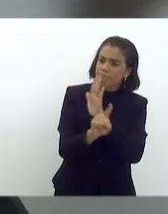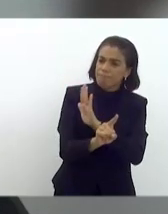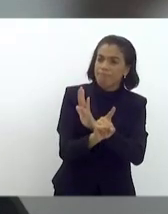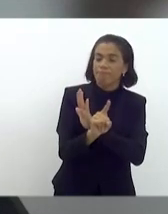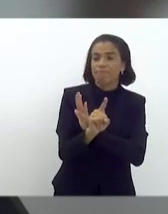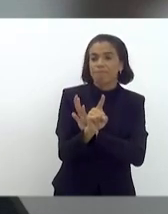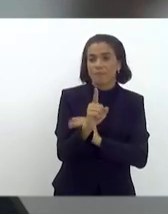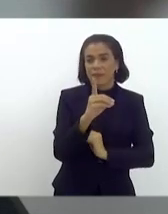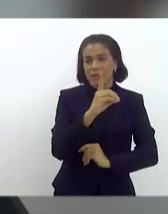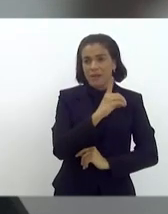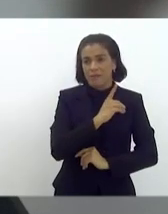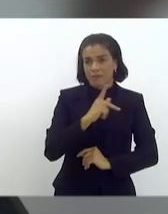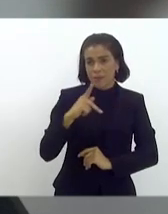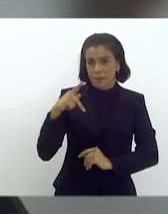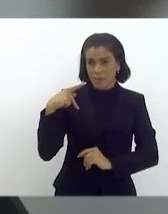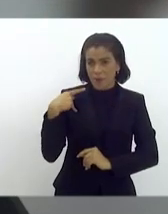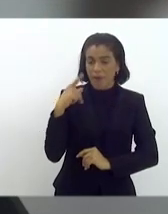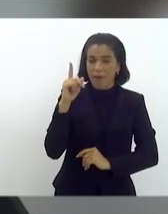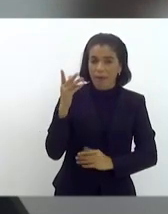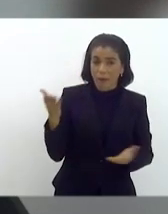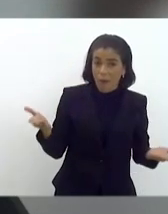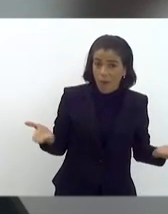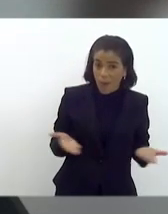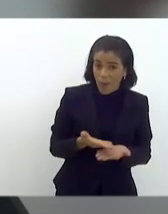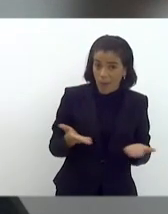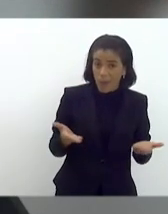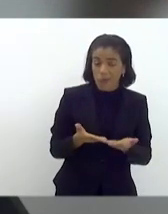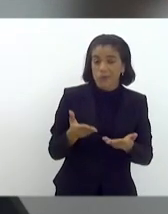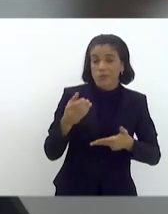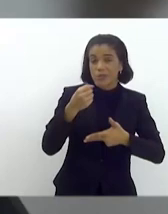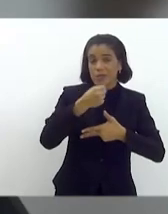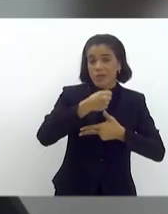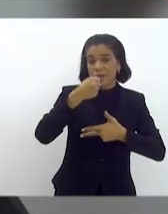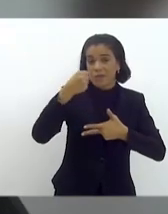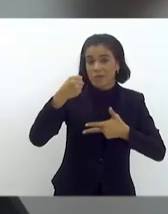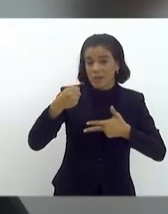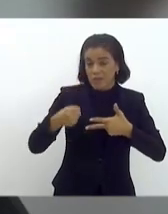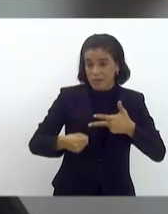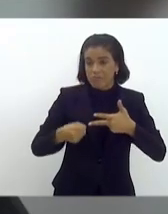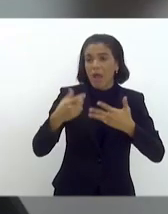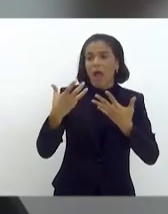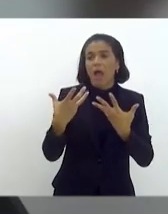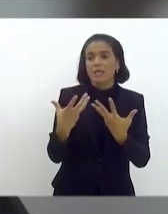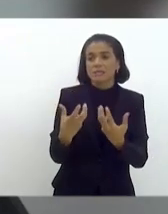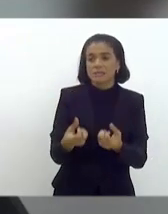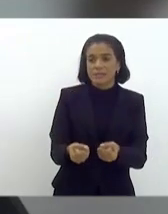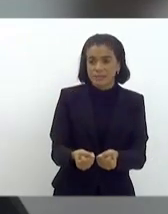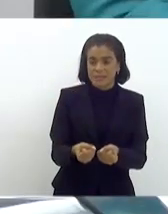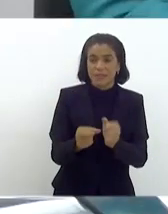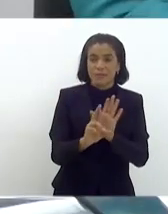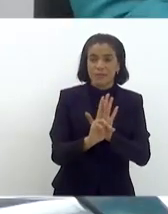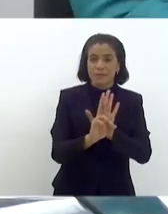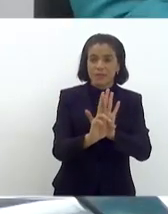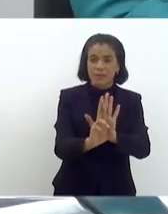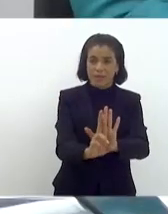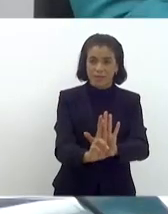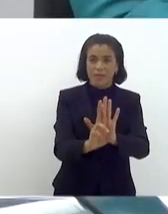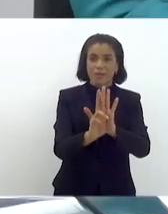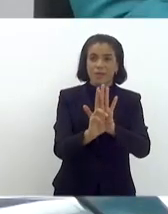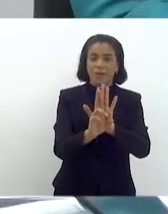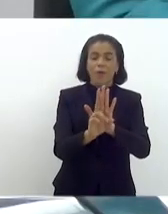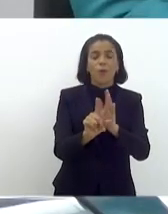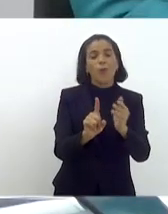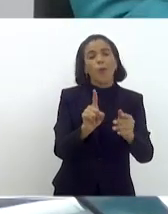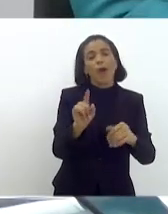pela defensora pública era de que hoje o poder judiciário já aceita uma representação por medida